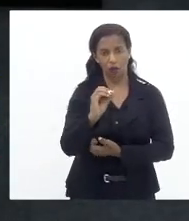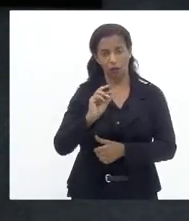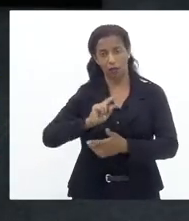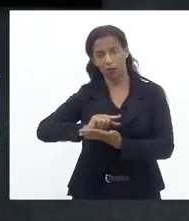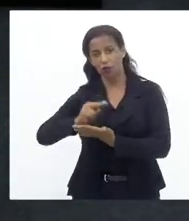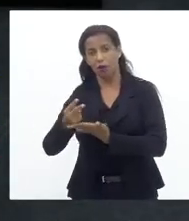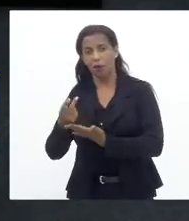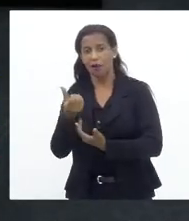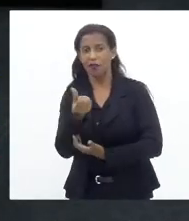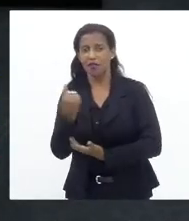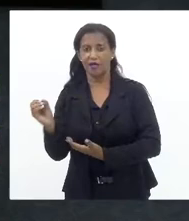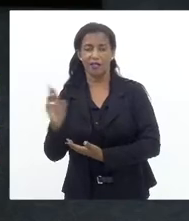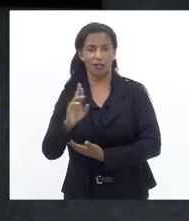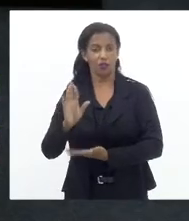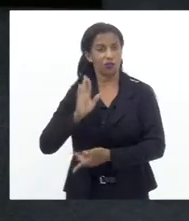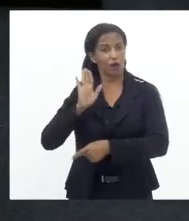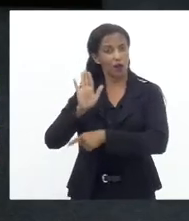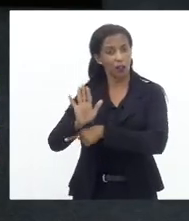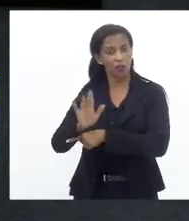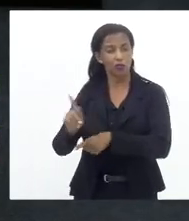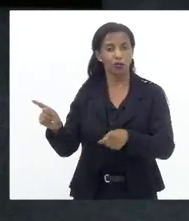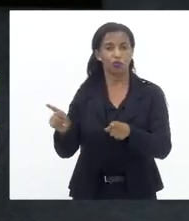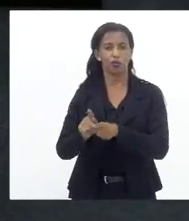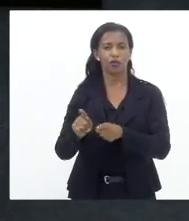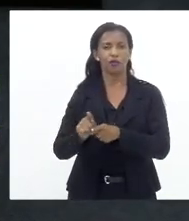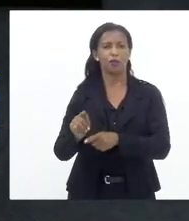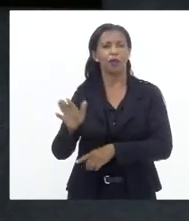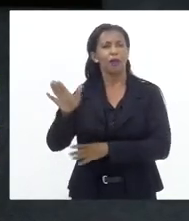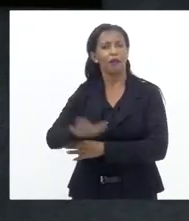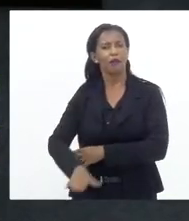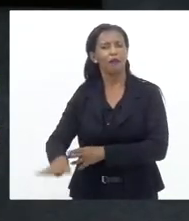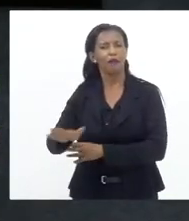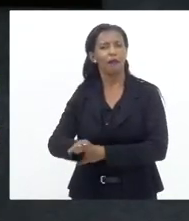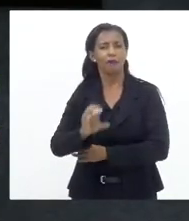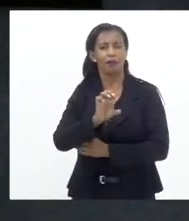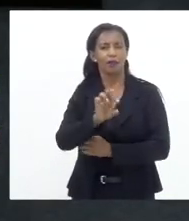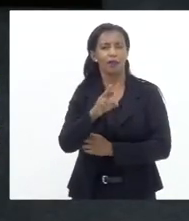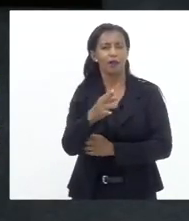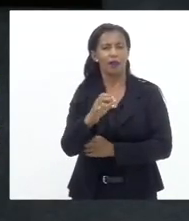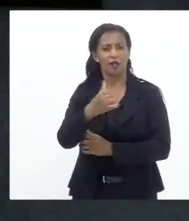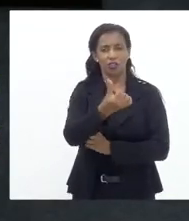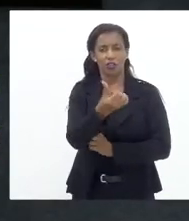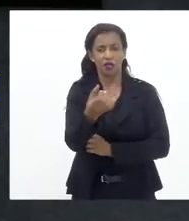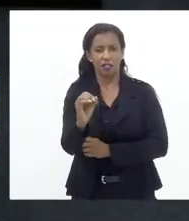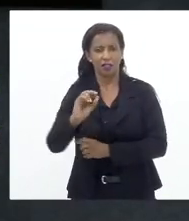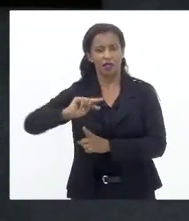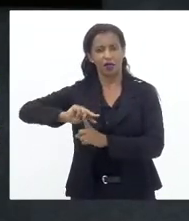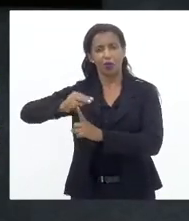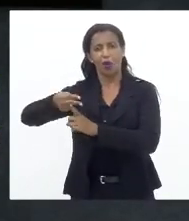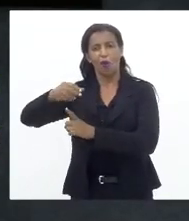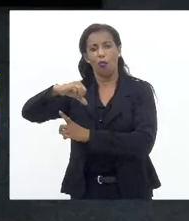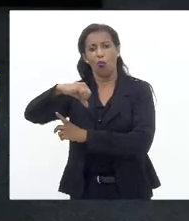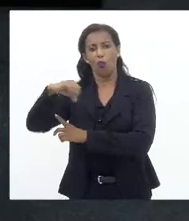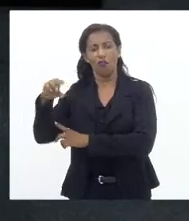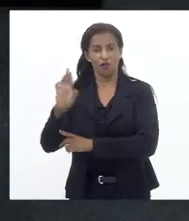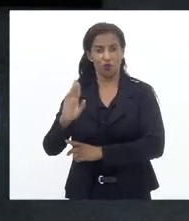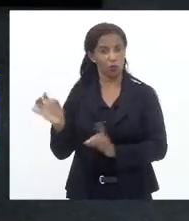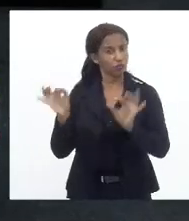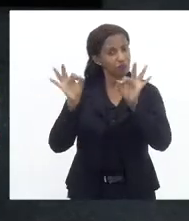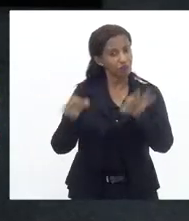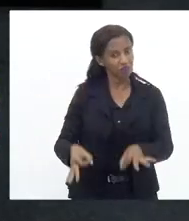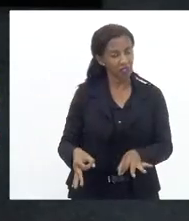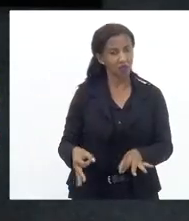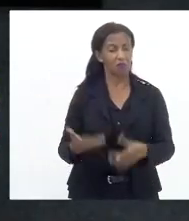tiveram aumento no seu auxílio creche que foi de 600 para 900 reais tudo justo e